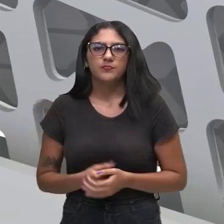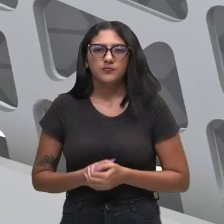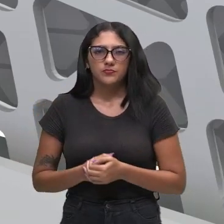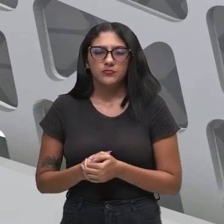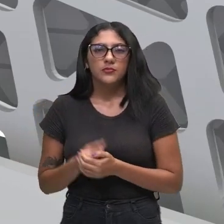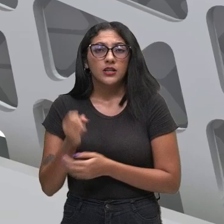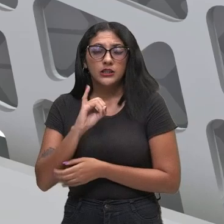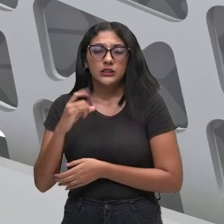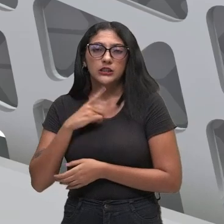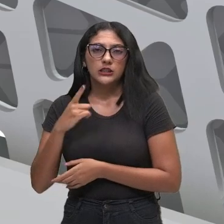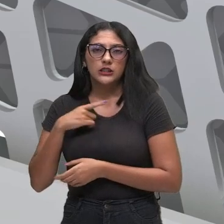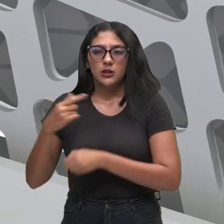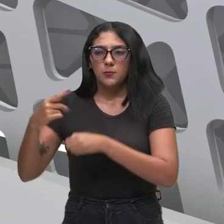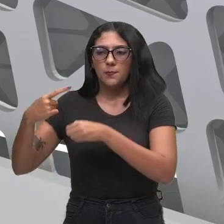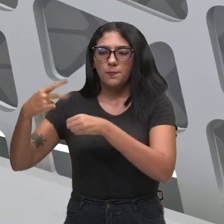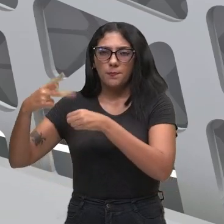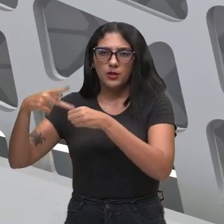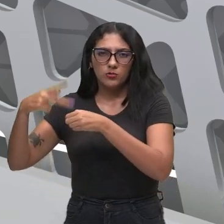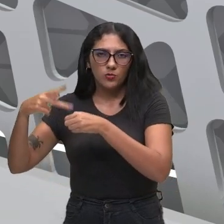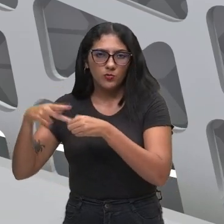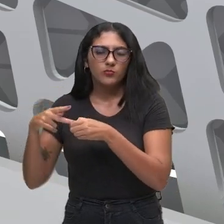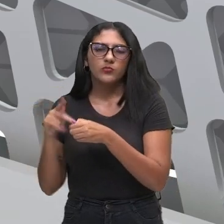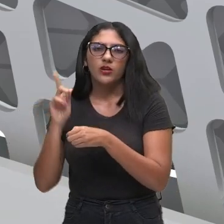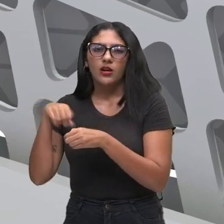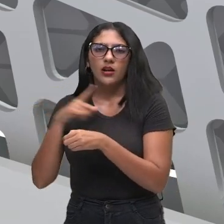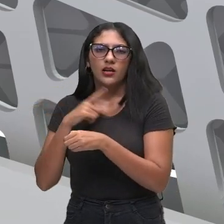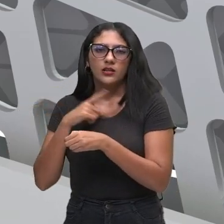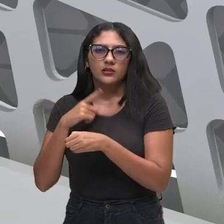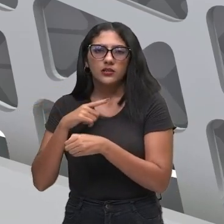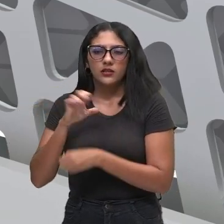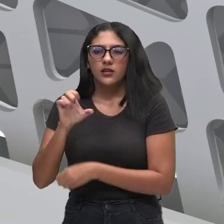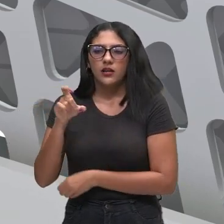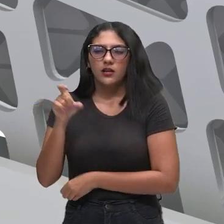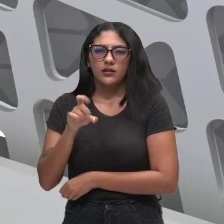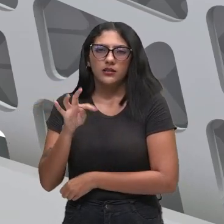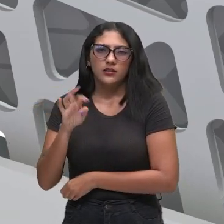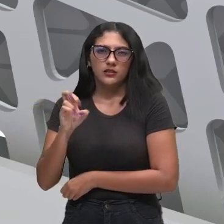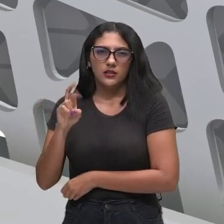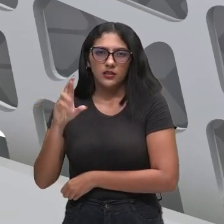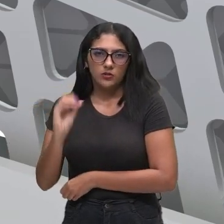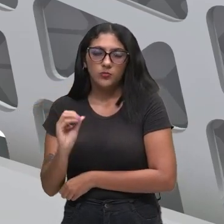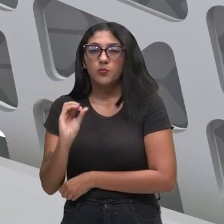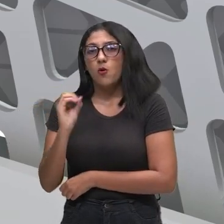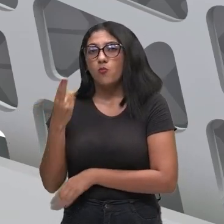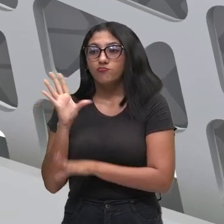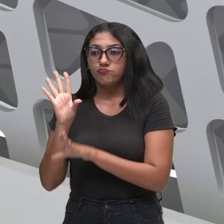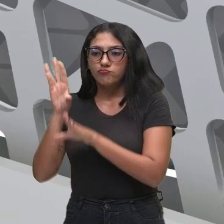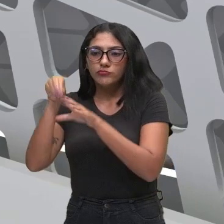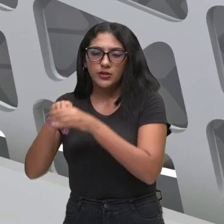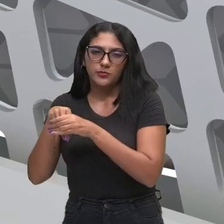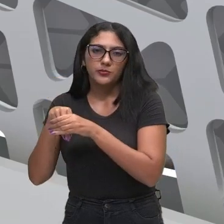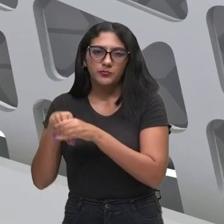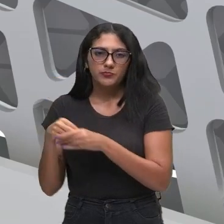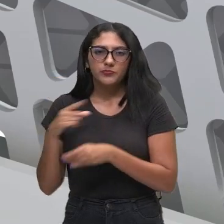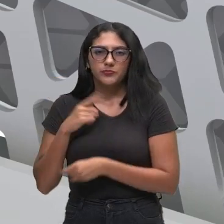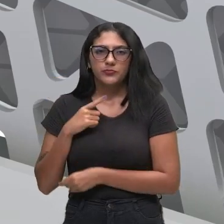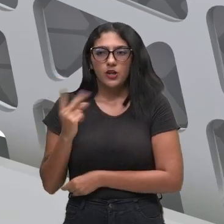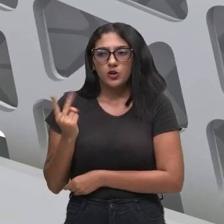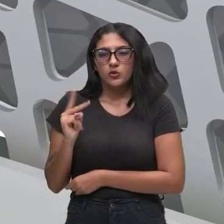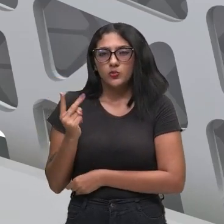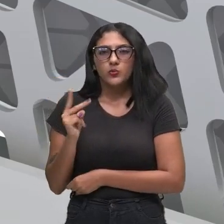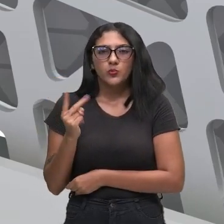de combustão, elas têm aí externo ou interno, tá bom? Então,